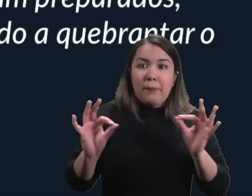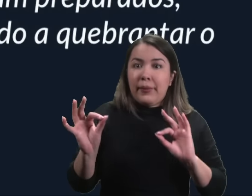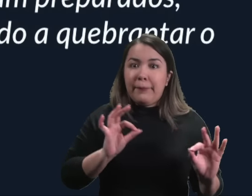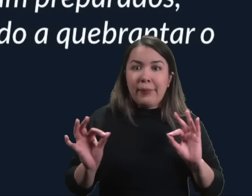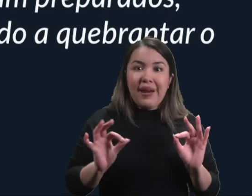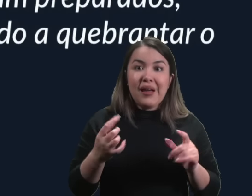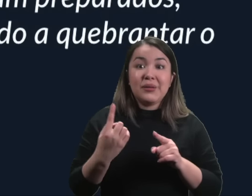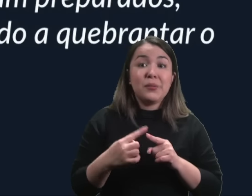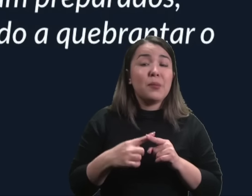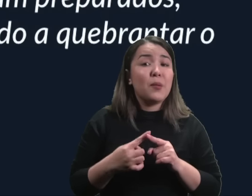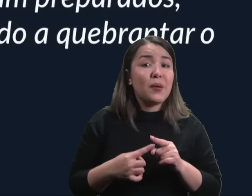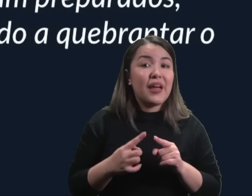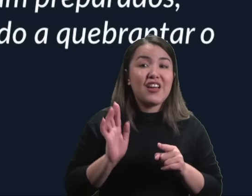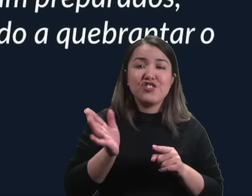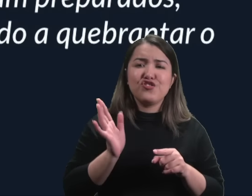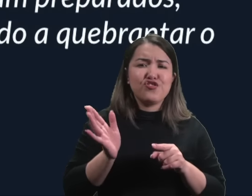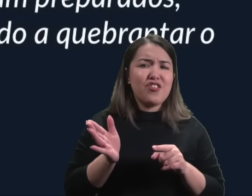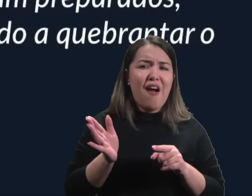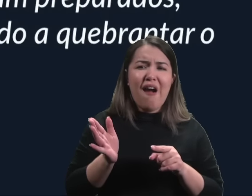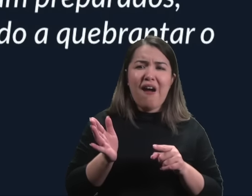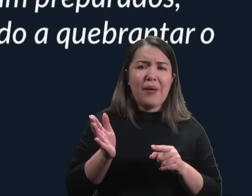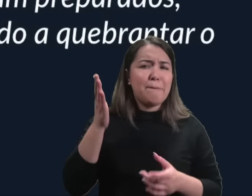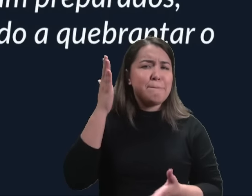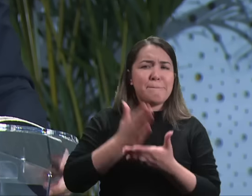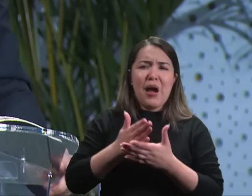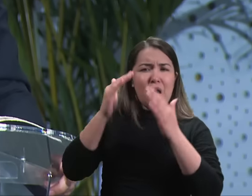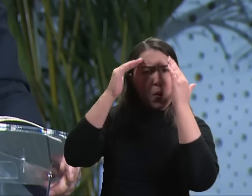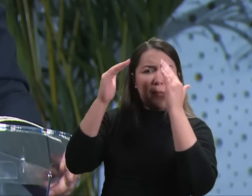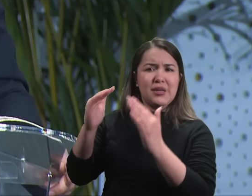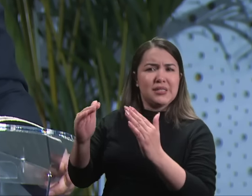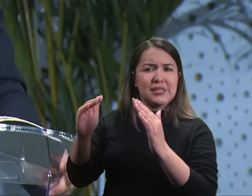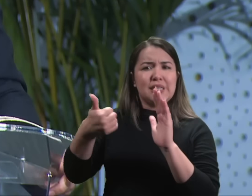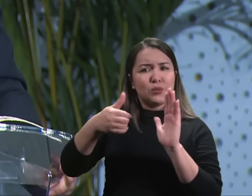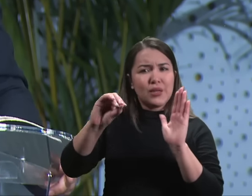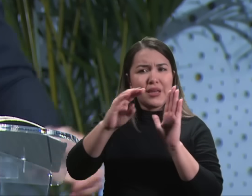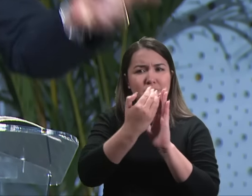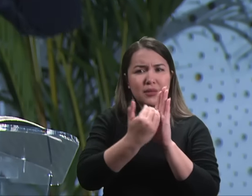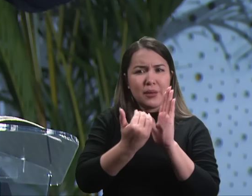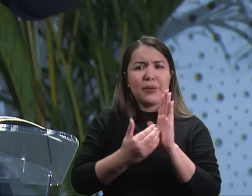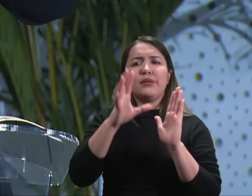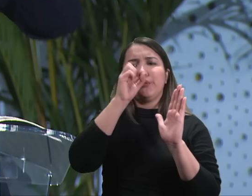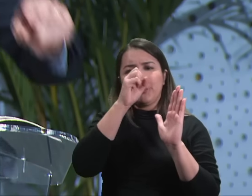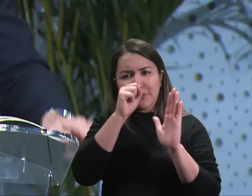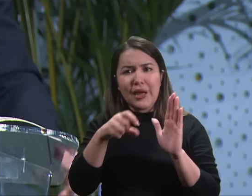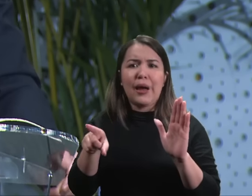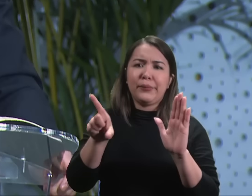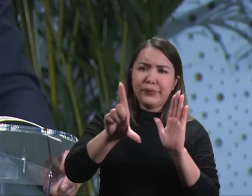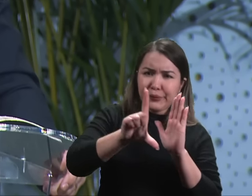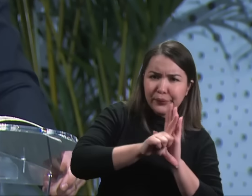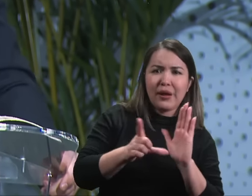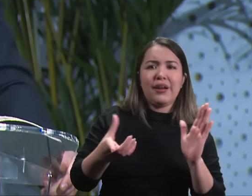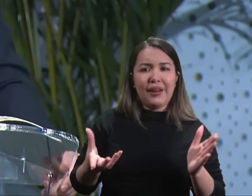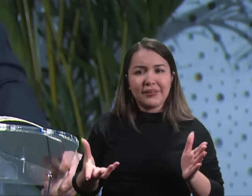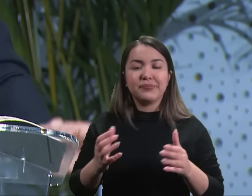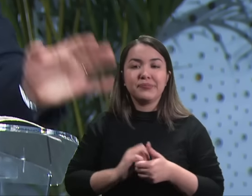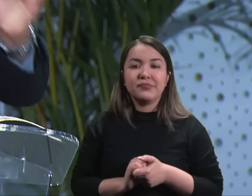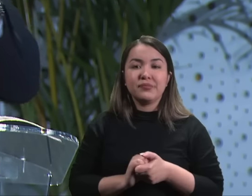tinham Estado A quebrantar o santo sábado do Senhor e a lei de Deus foram levados para o monte da